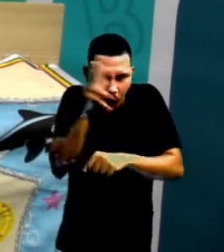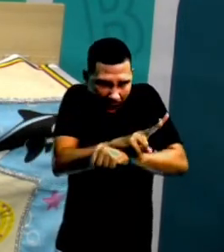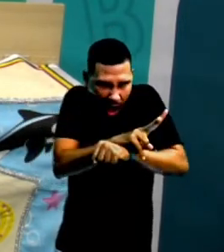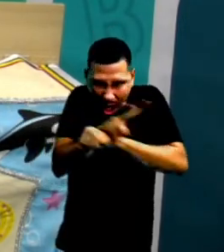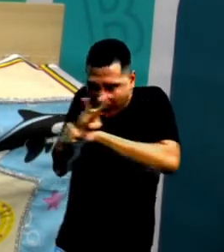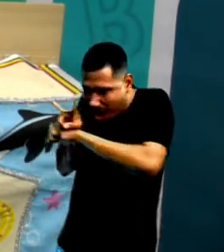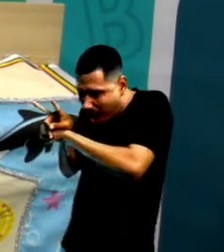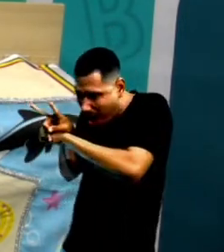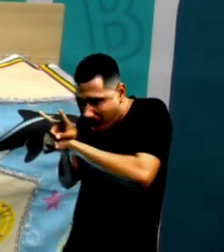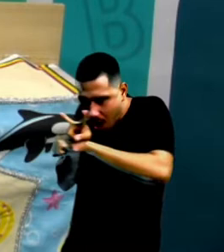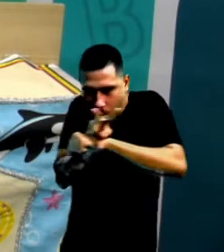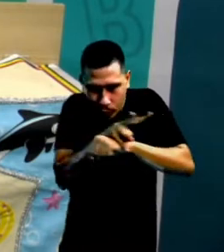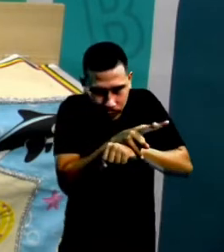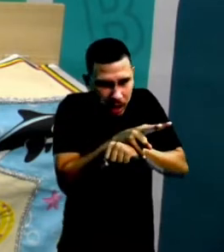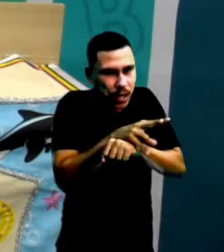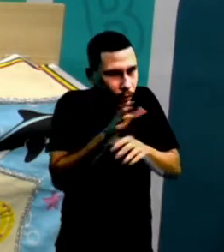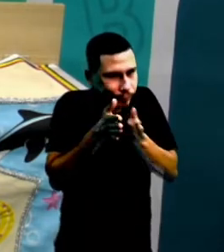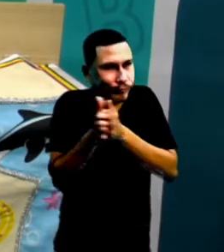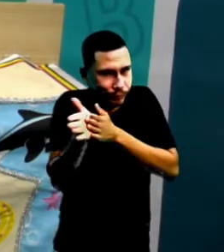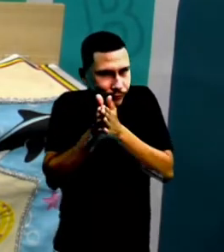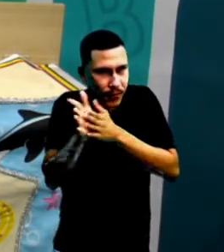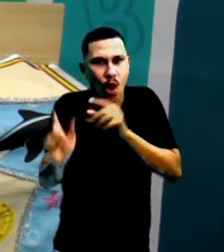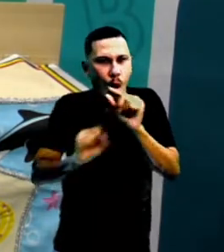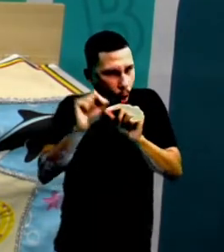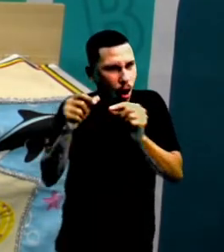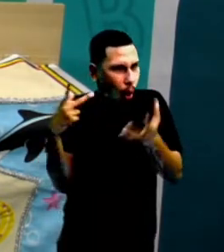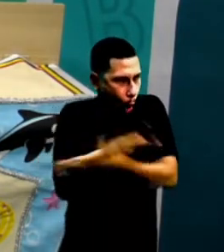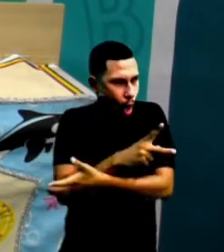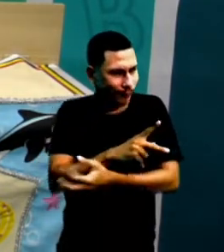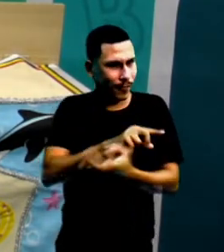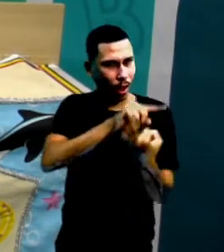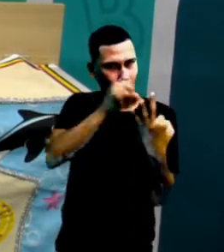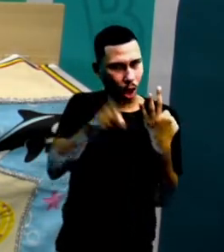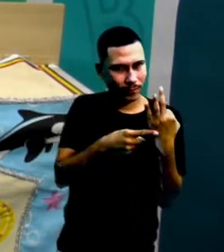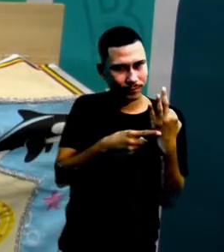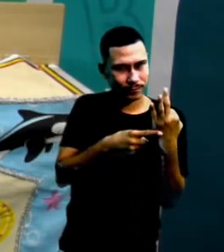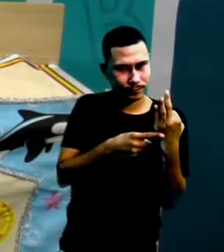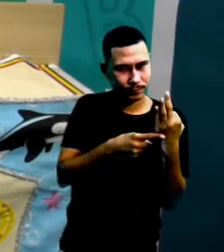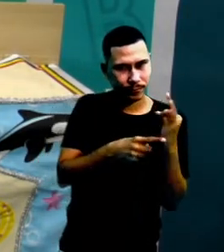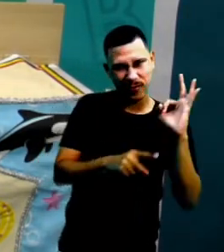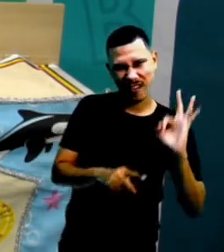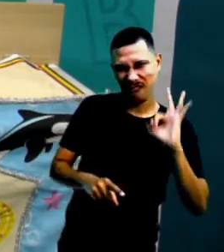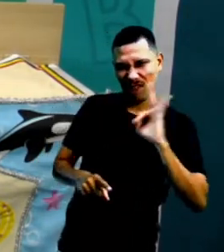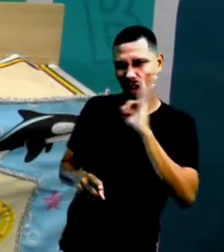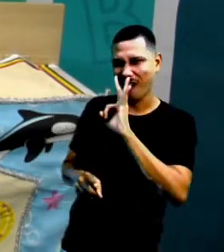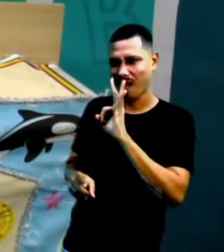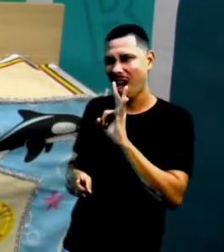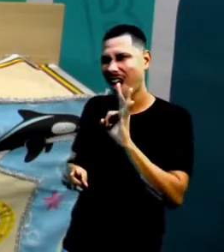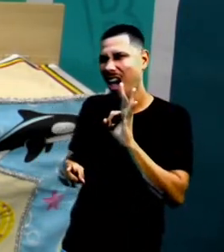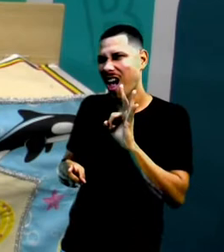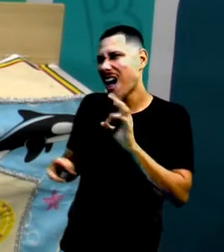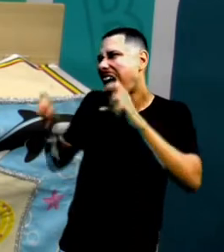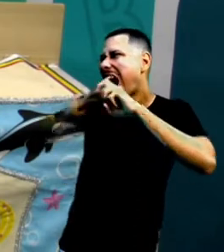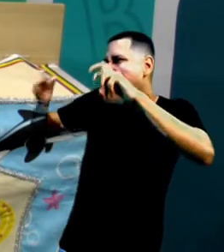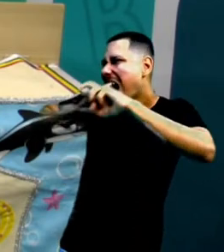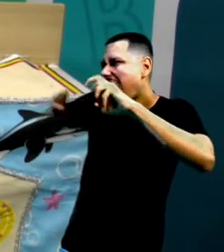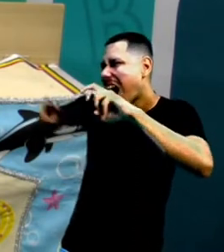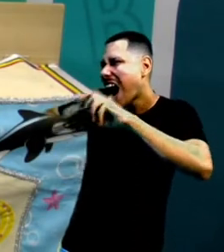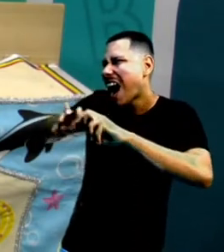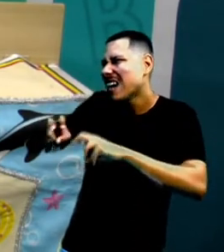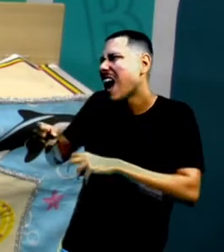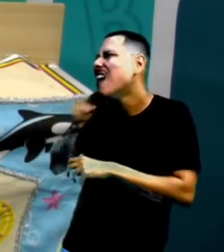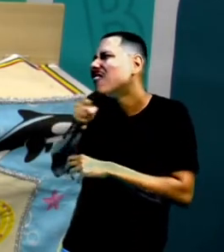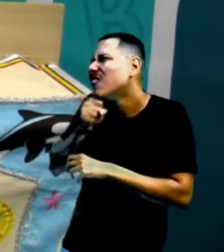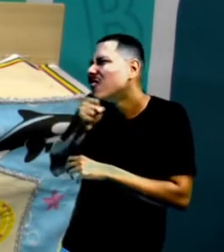leiturinha? Pois é, foi o que aconteceu com esses três. A vovó, vem aí!